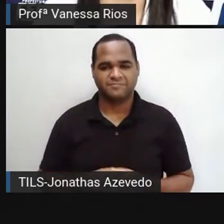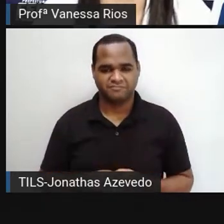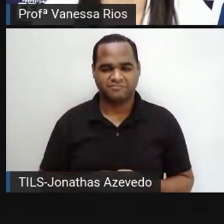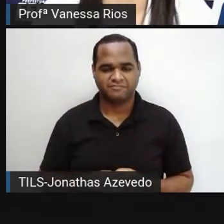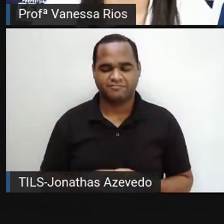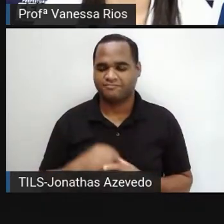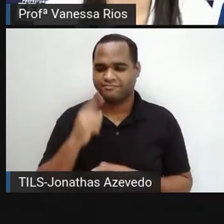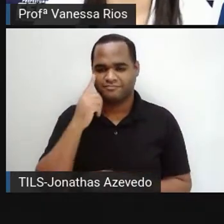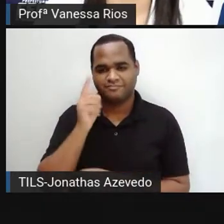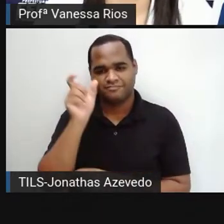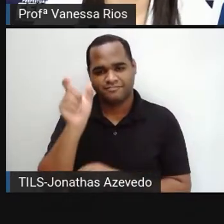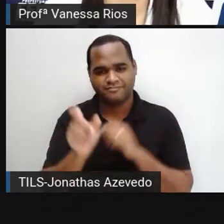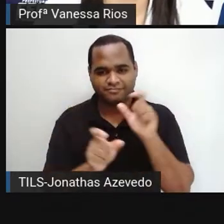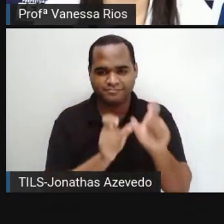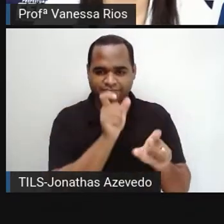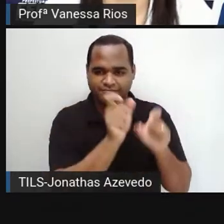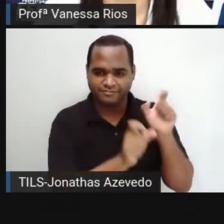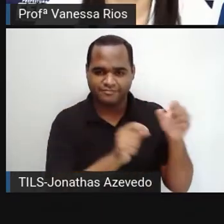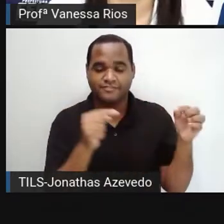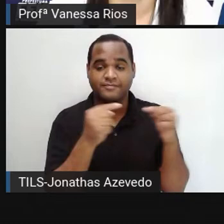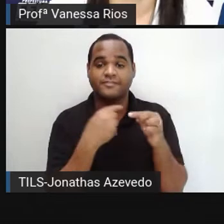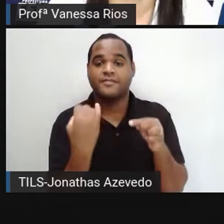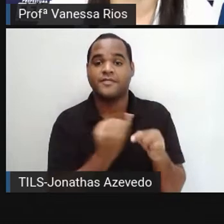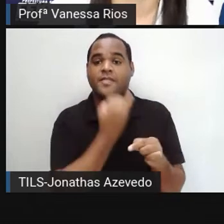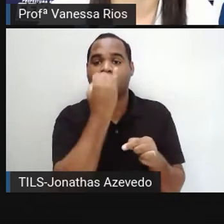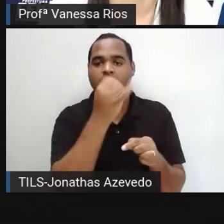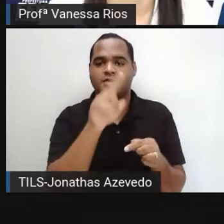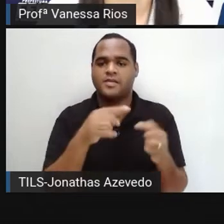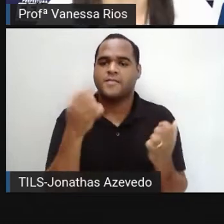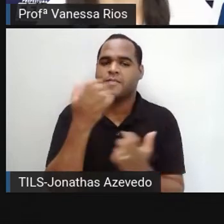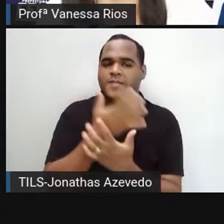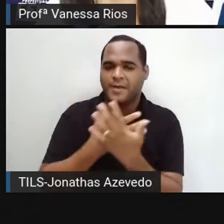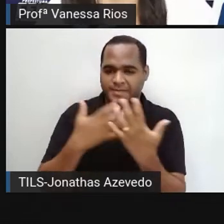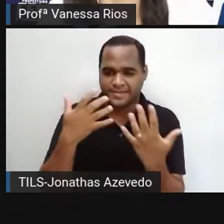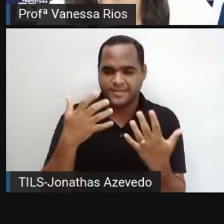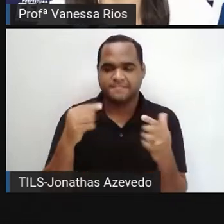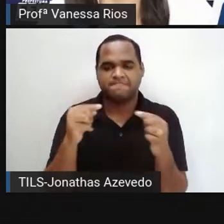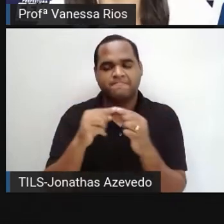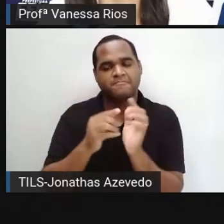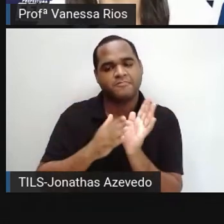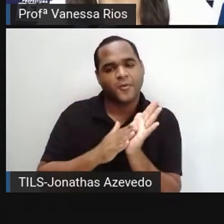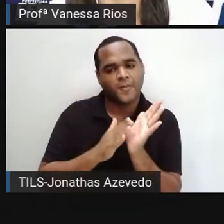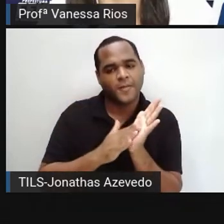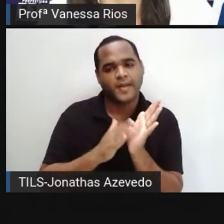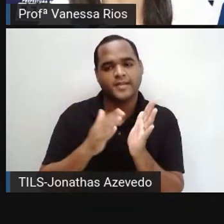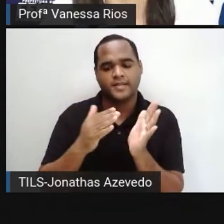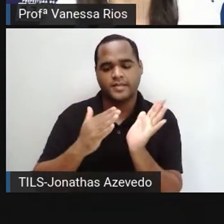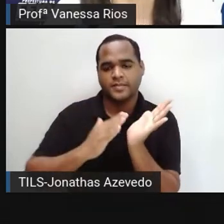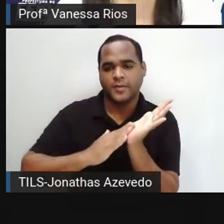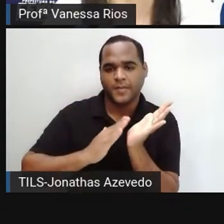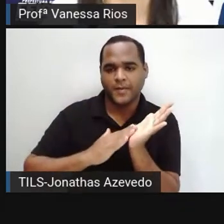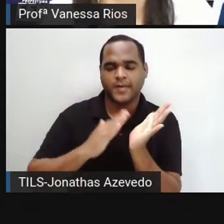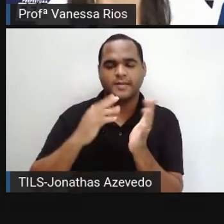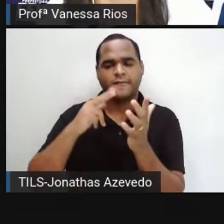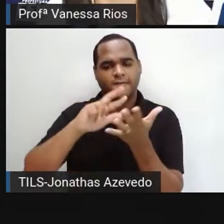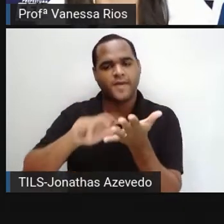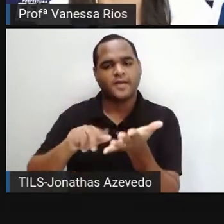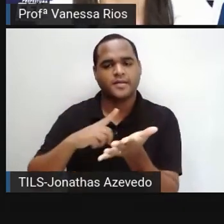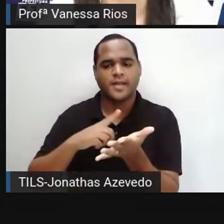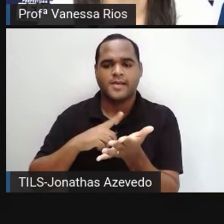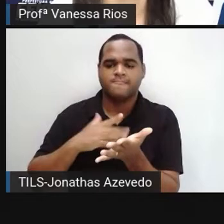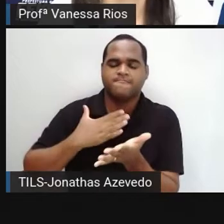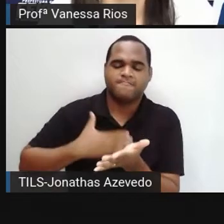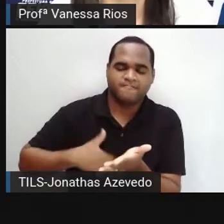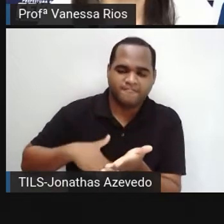das características interessantes na música, quando propõem atividades aí de relaxamento, de